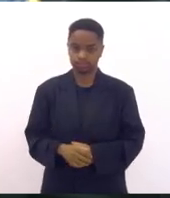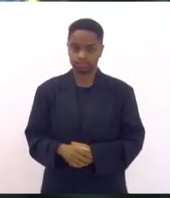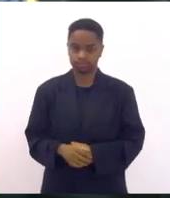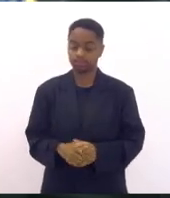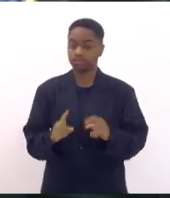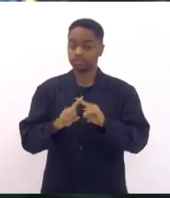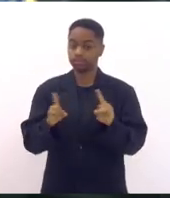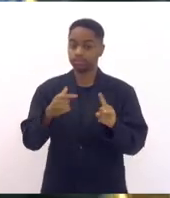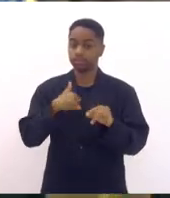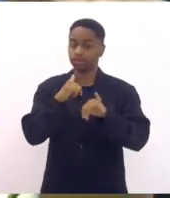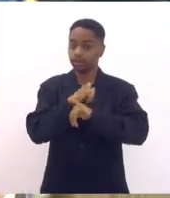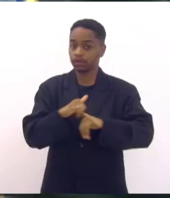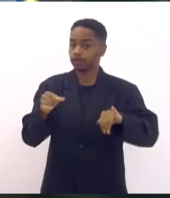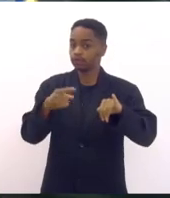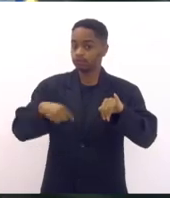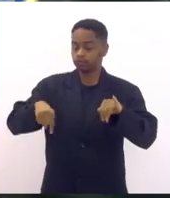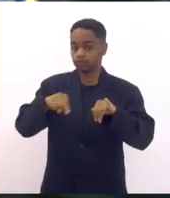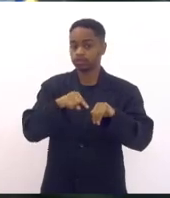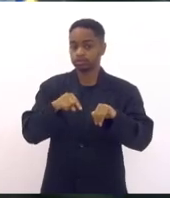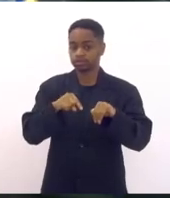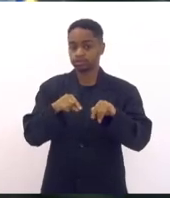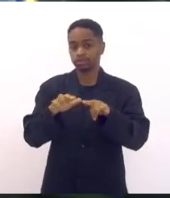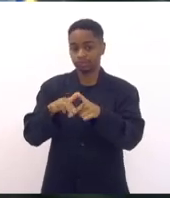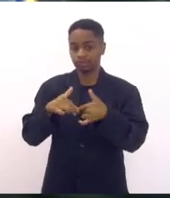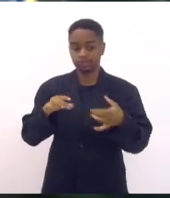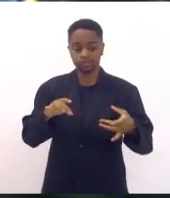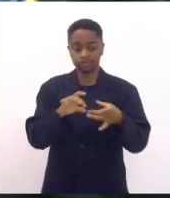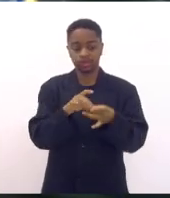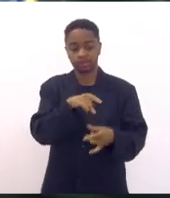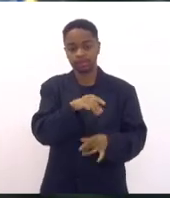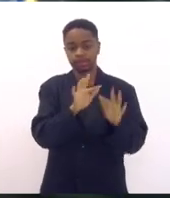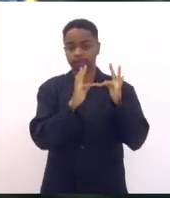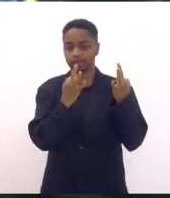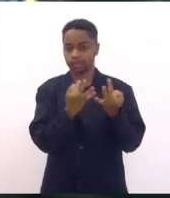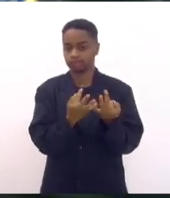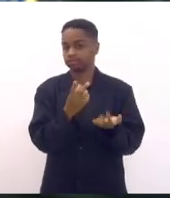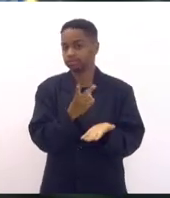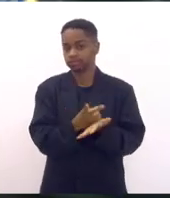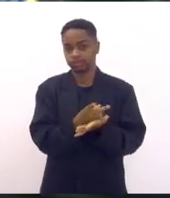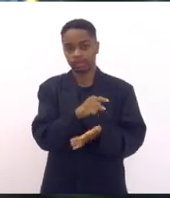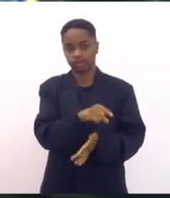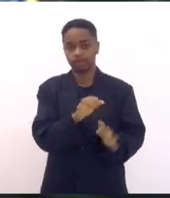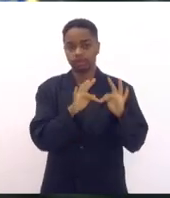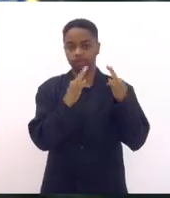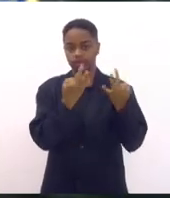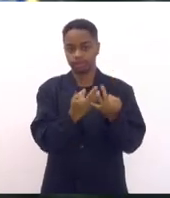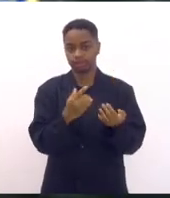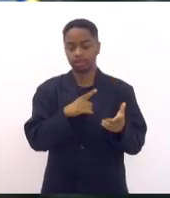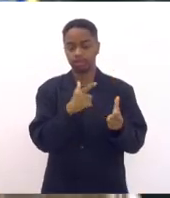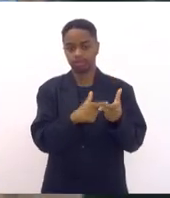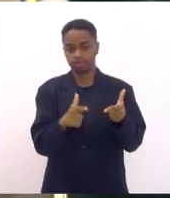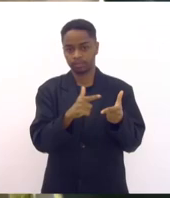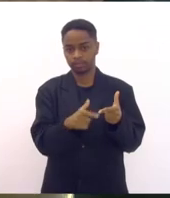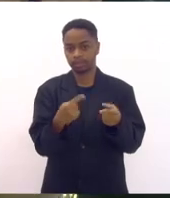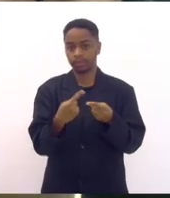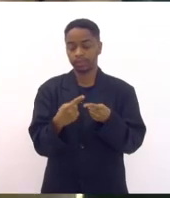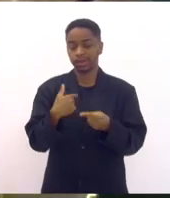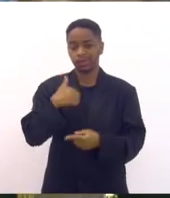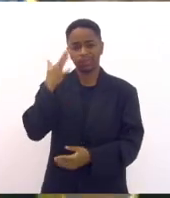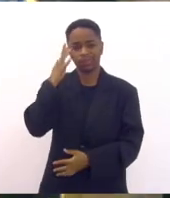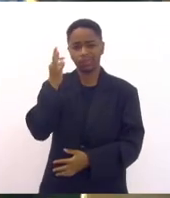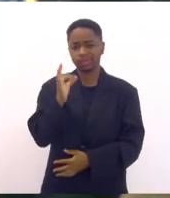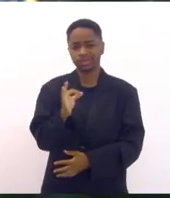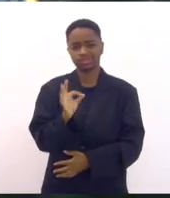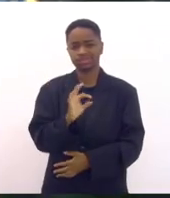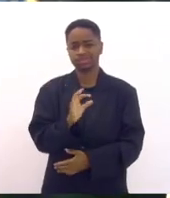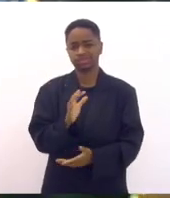digo para vocês oriundo da família sempre da família porque eu não entendi em